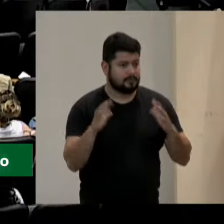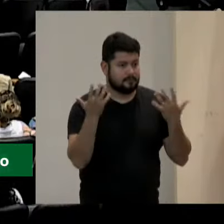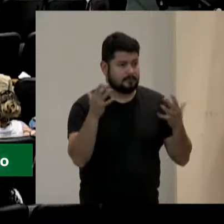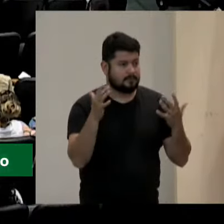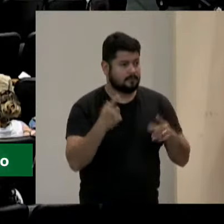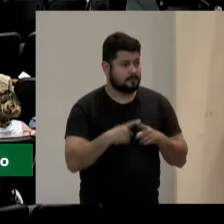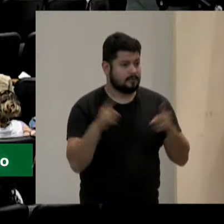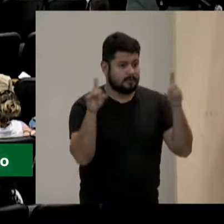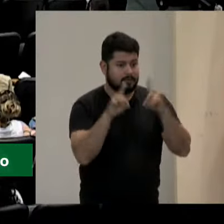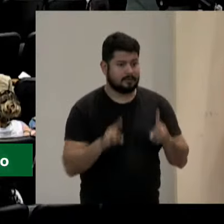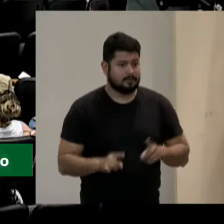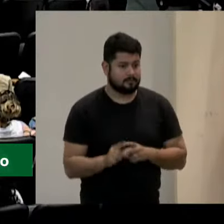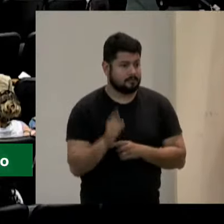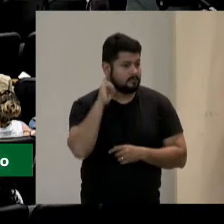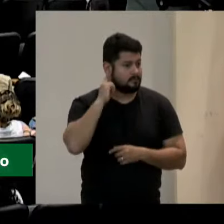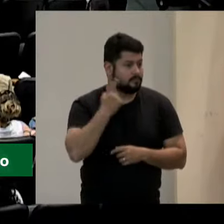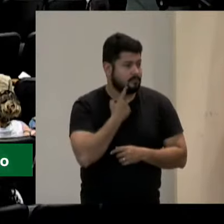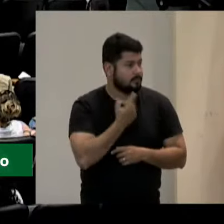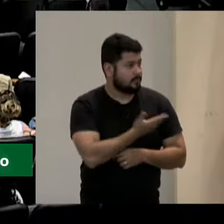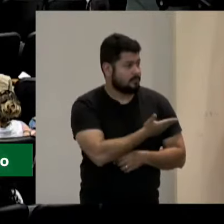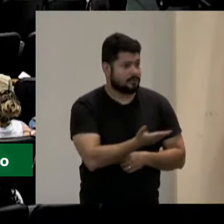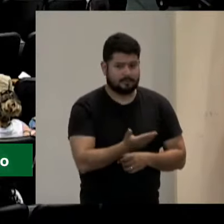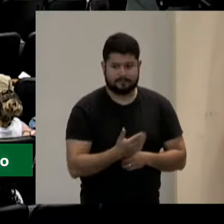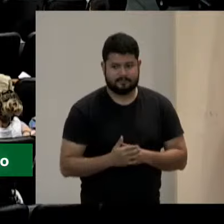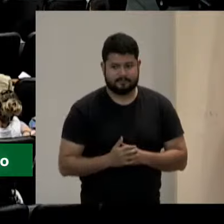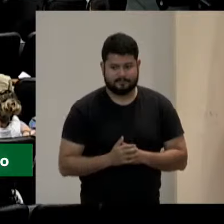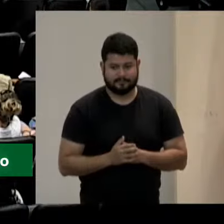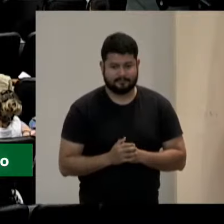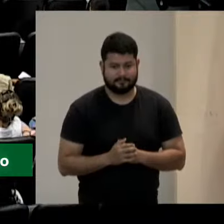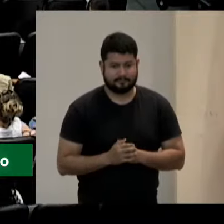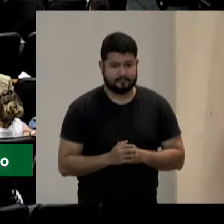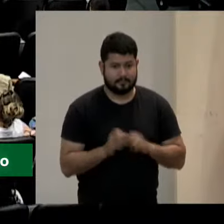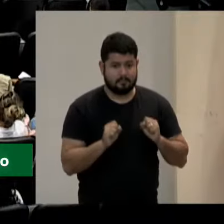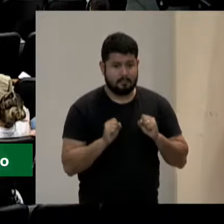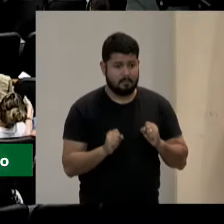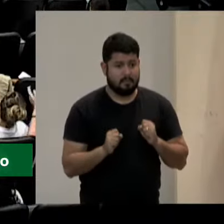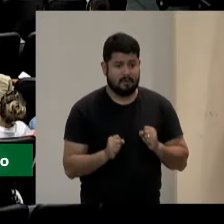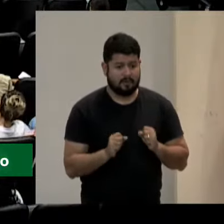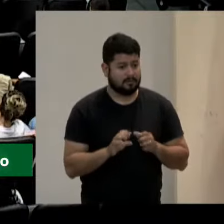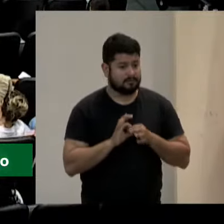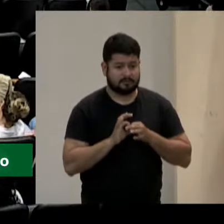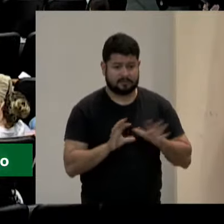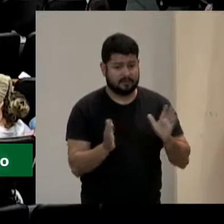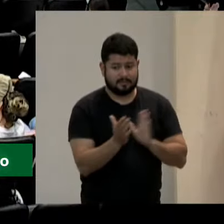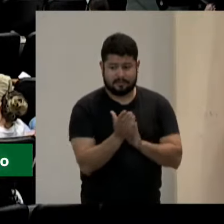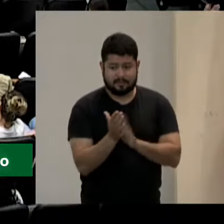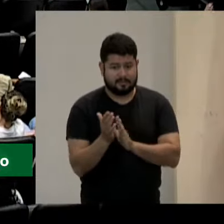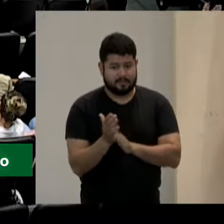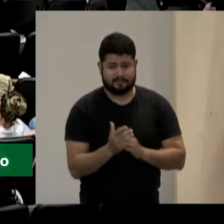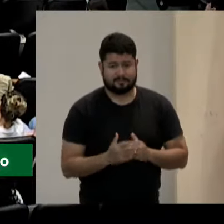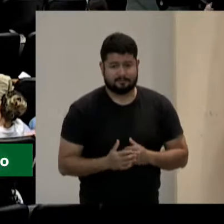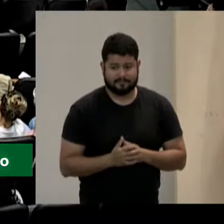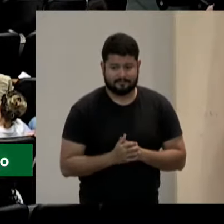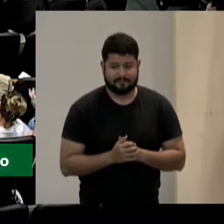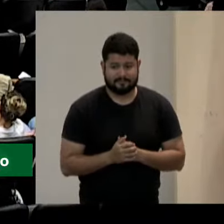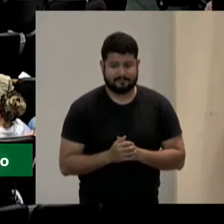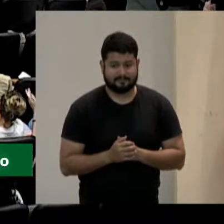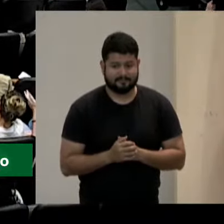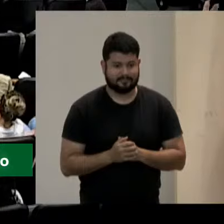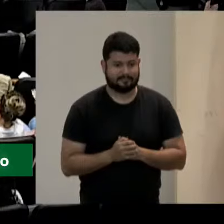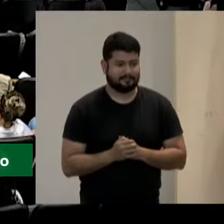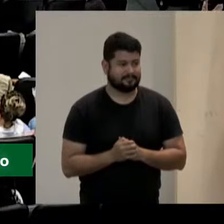deficiência auditiva. Mas quem está falando para vocês aqui não é deficiente auditivo. Então vocês podem aplaudir. Né? Aí quando for